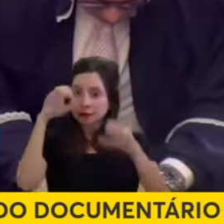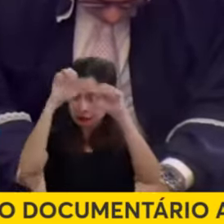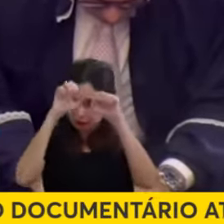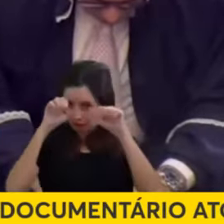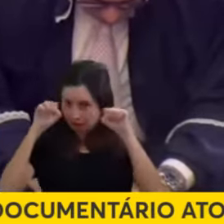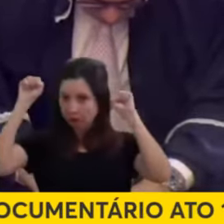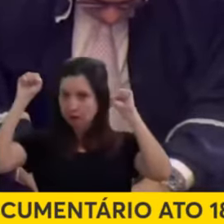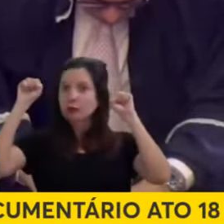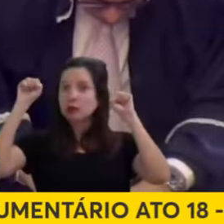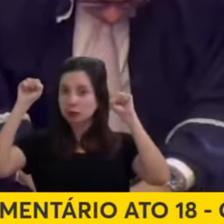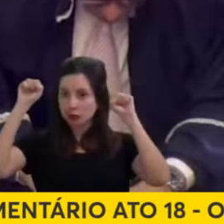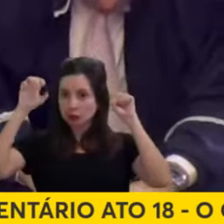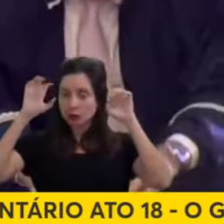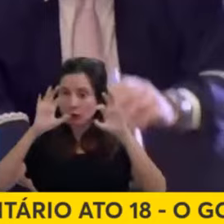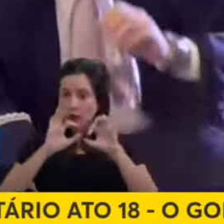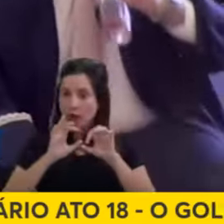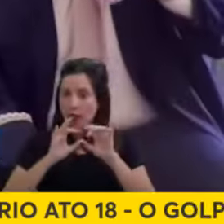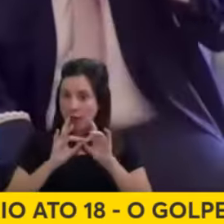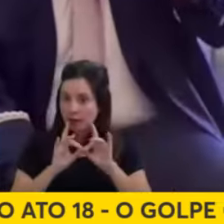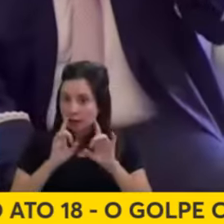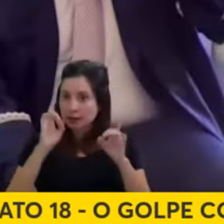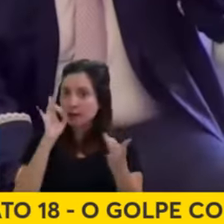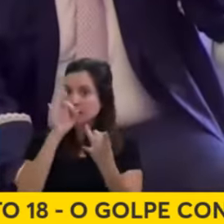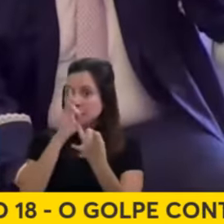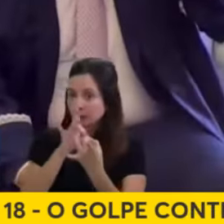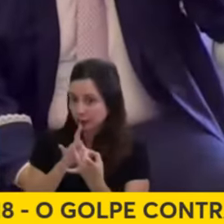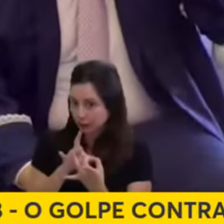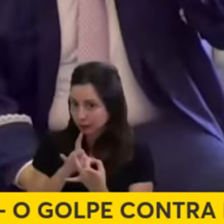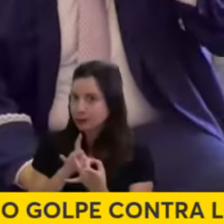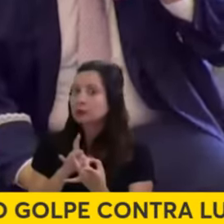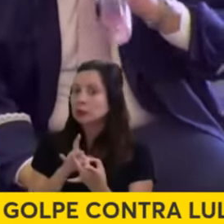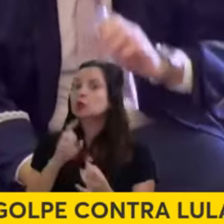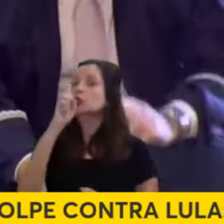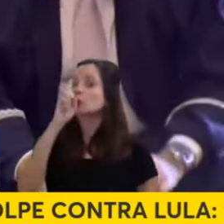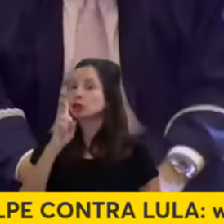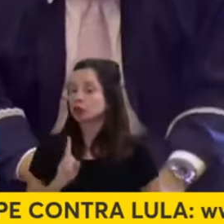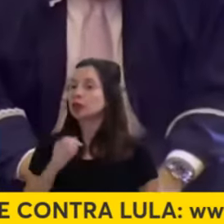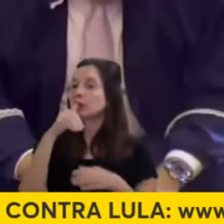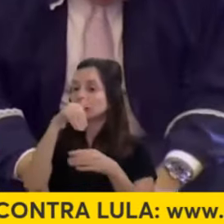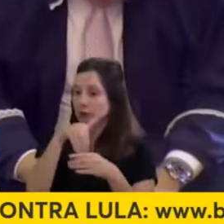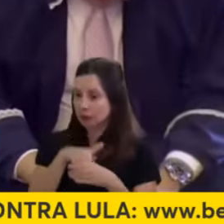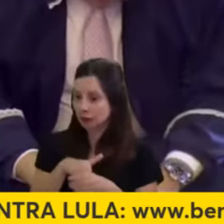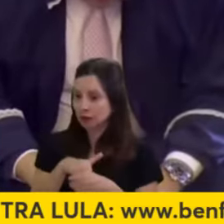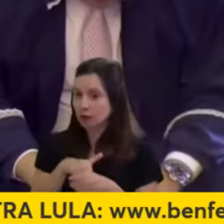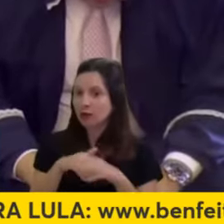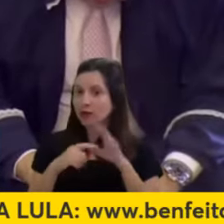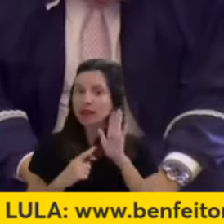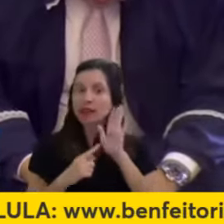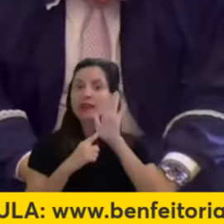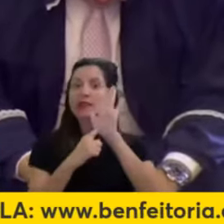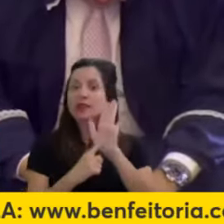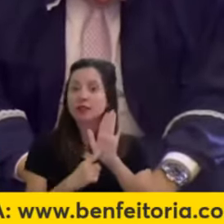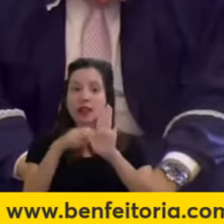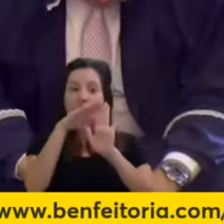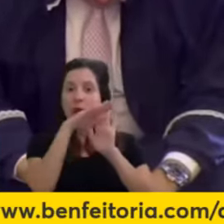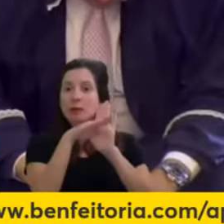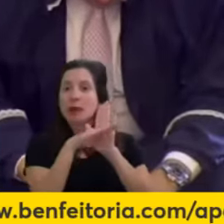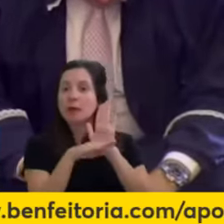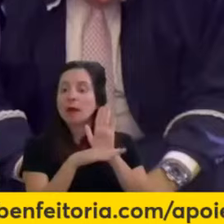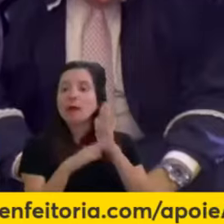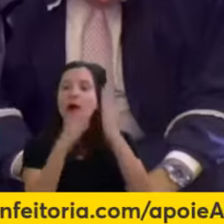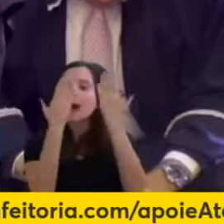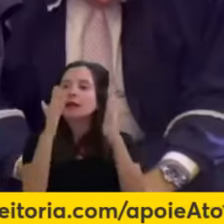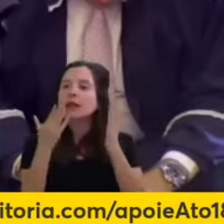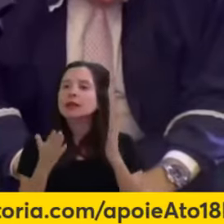notável justamente para uma concretização da dogmática do Direito Eleitoral vai então Eh indicar aqui critérios para sinalizar uma pré-campanha